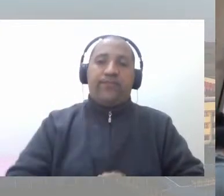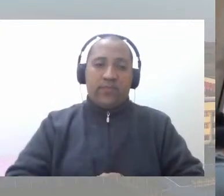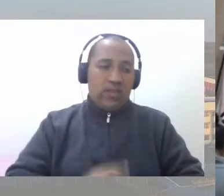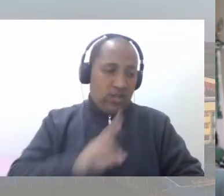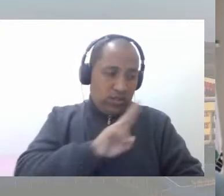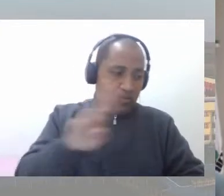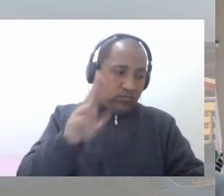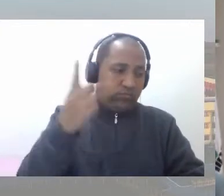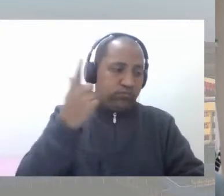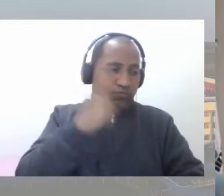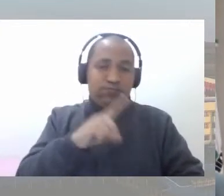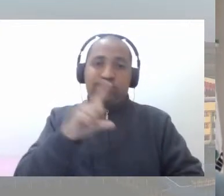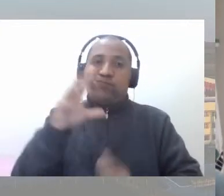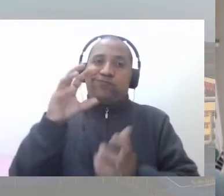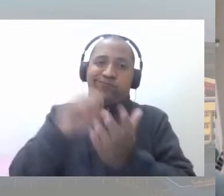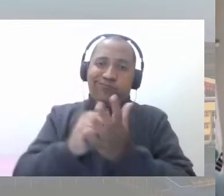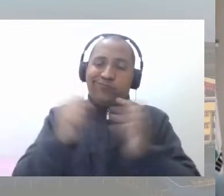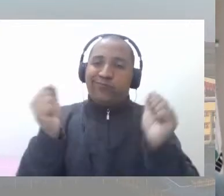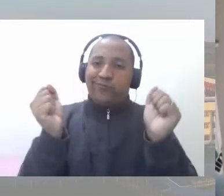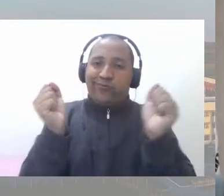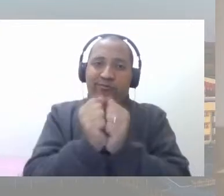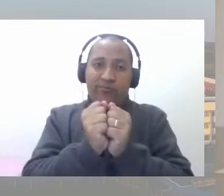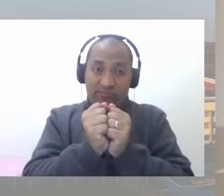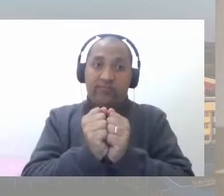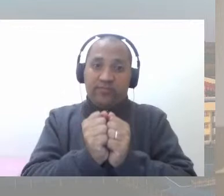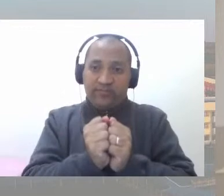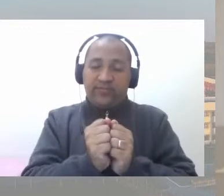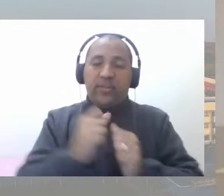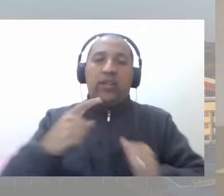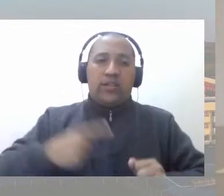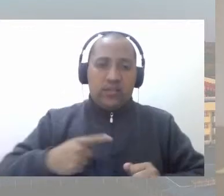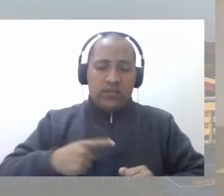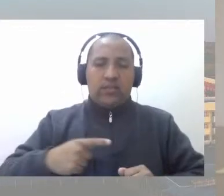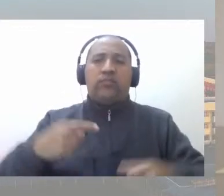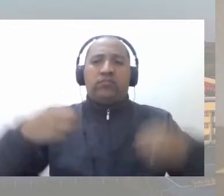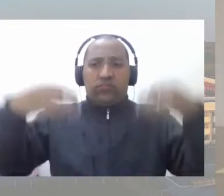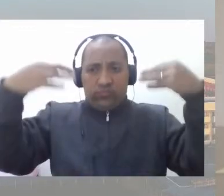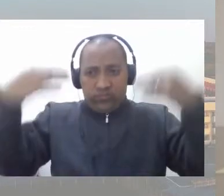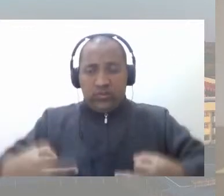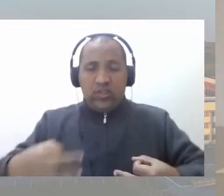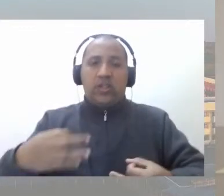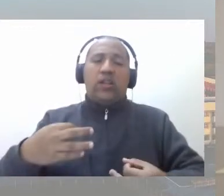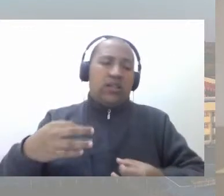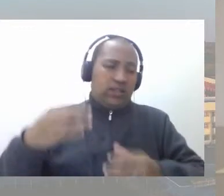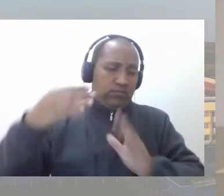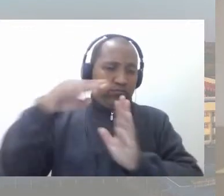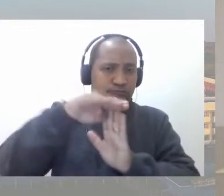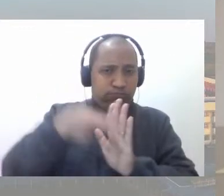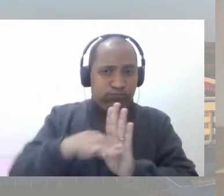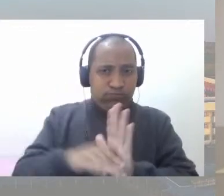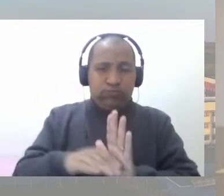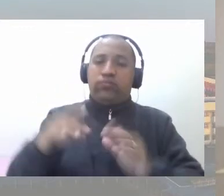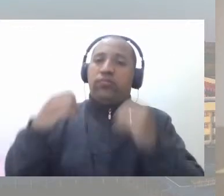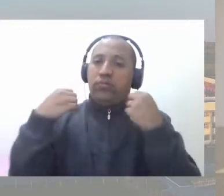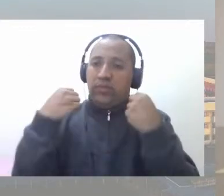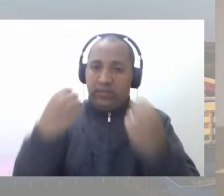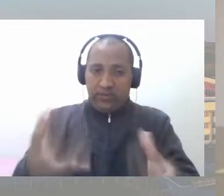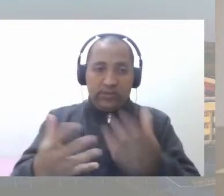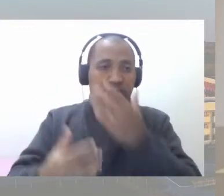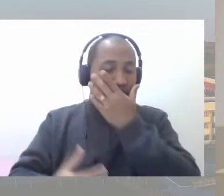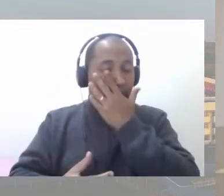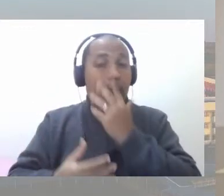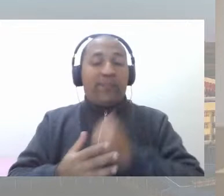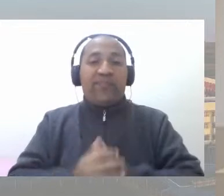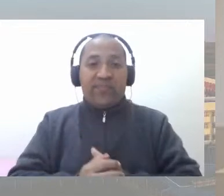assume compromisso solene perante o Consune de cumprir bem e fielmente os deveres e as atribuições que lhe são